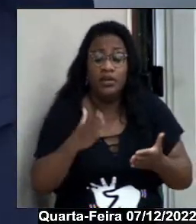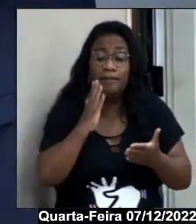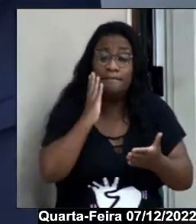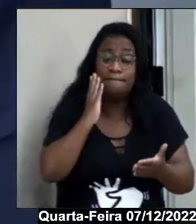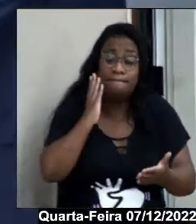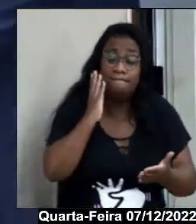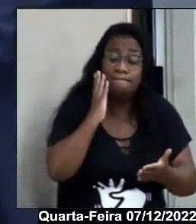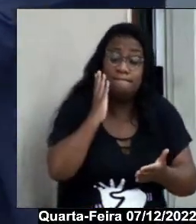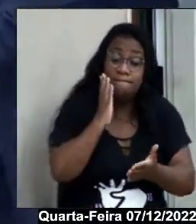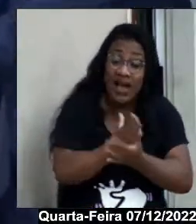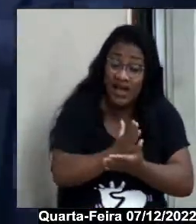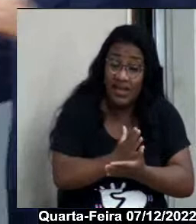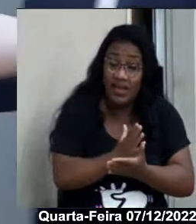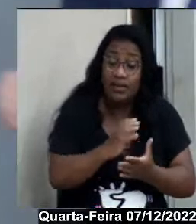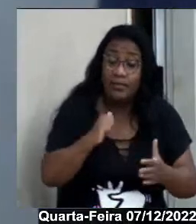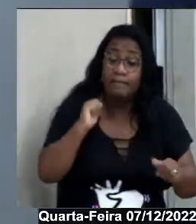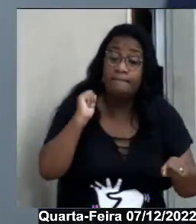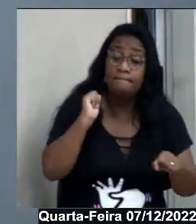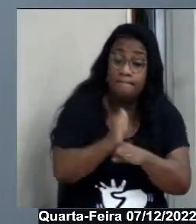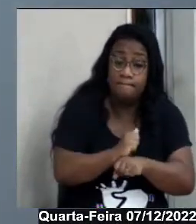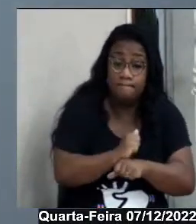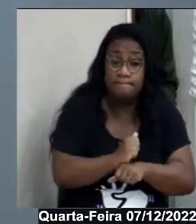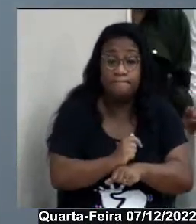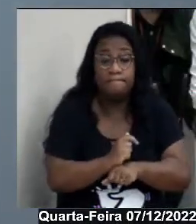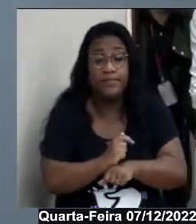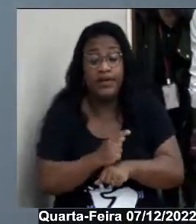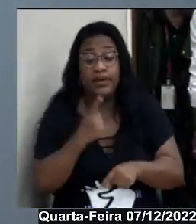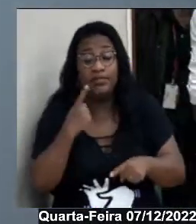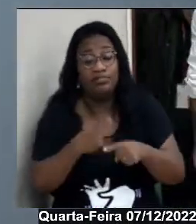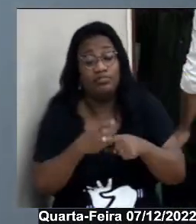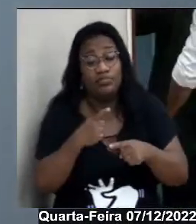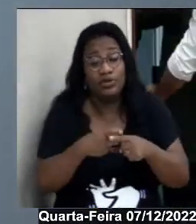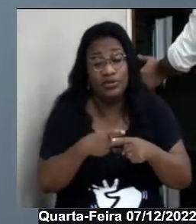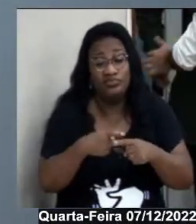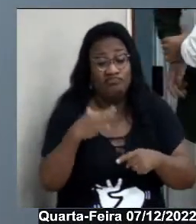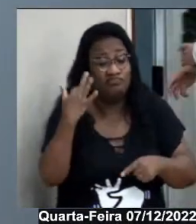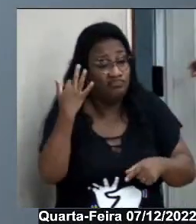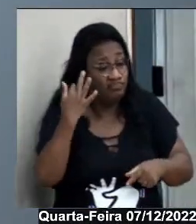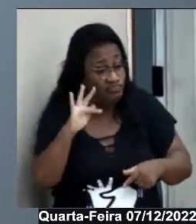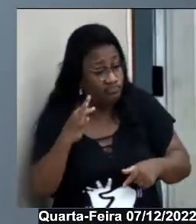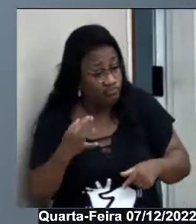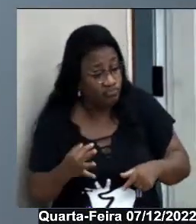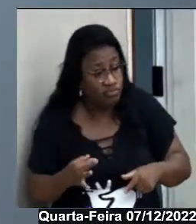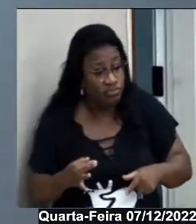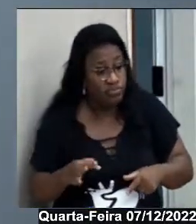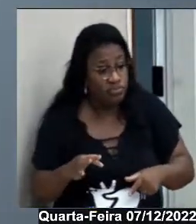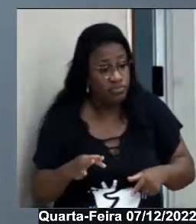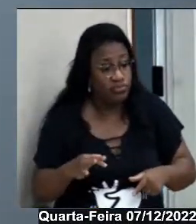uma lesão me tirou... Ah, tem mais um aqui, me desculpa. Uma lesão me tirou e eu comecei a dar aula.